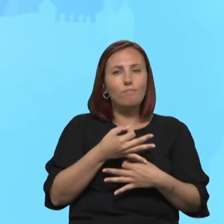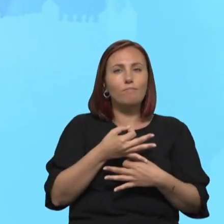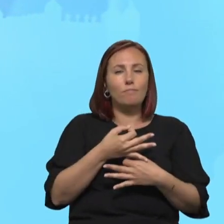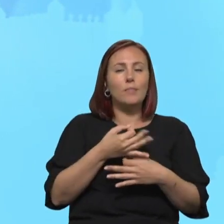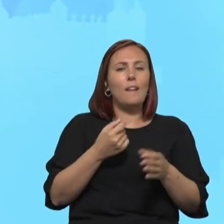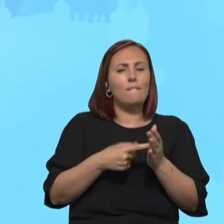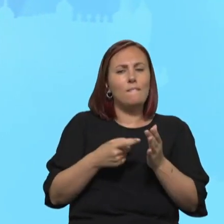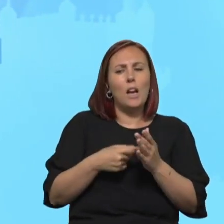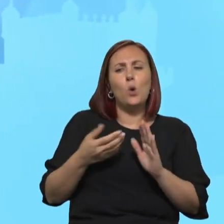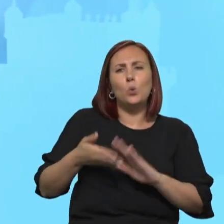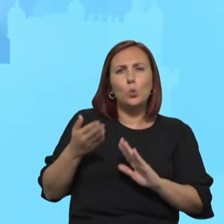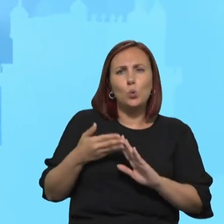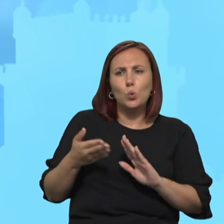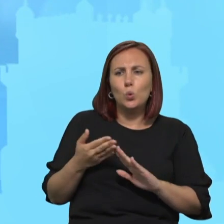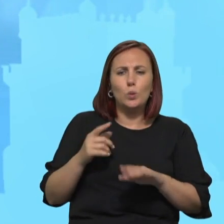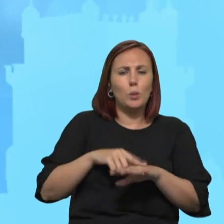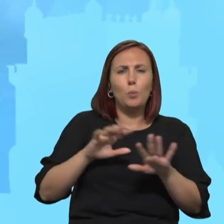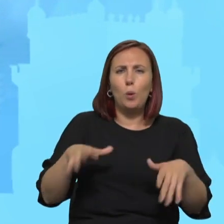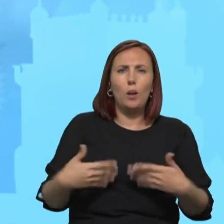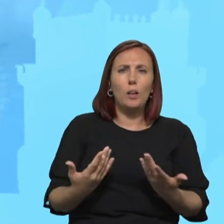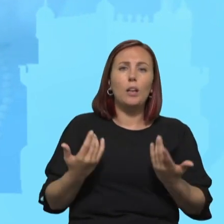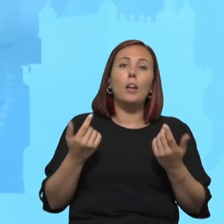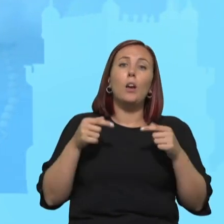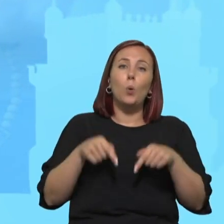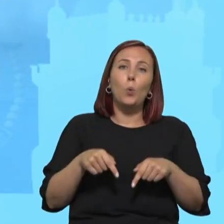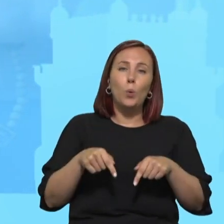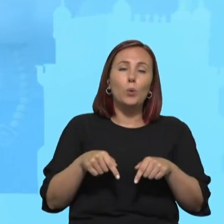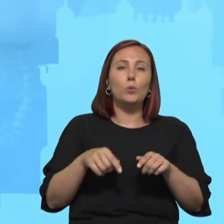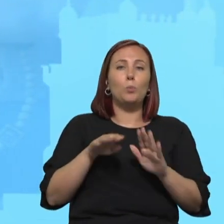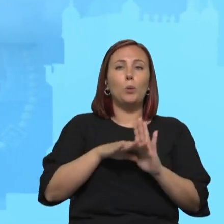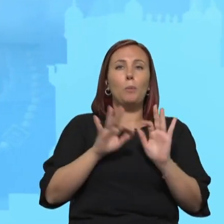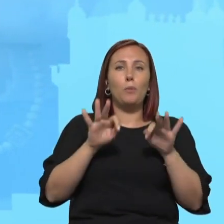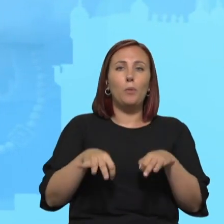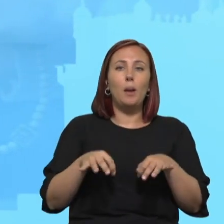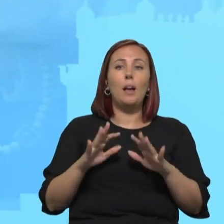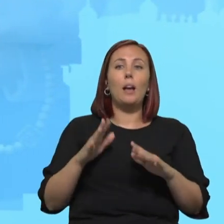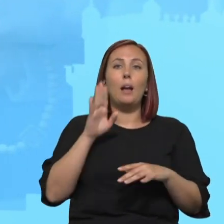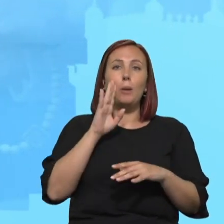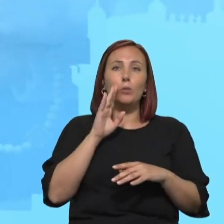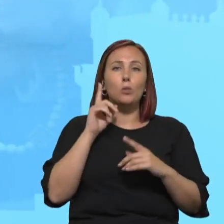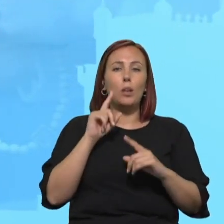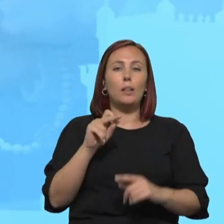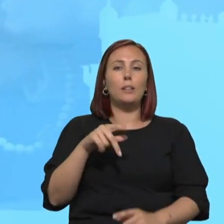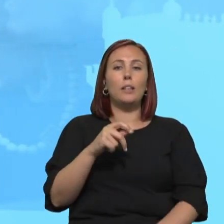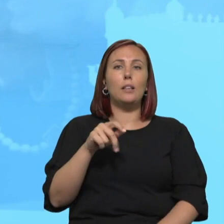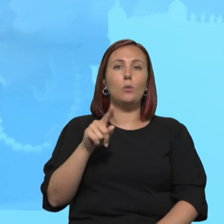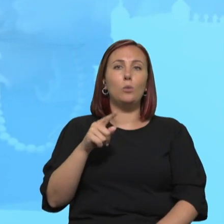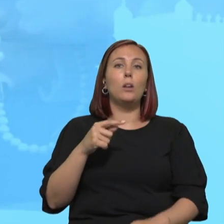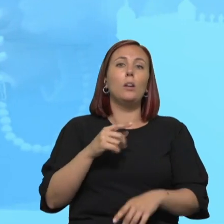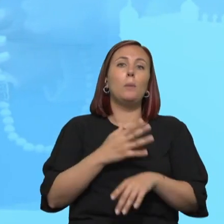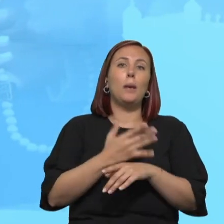e urgente em qualquer tempo, chegamos ao fim deste programa. Mais logo, na Antena 1, depois da meia-noite,